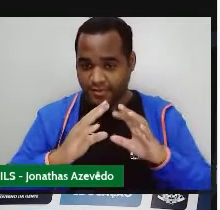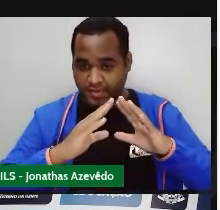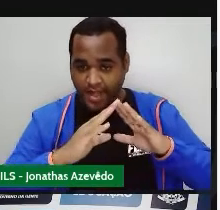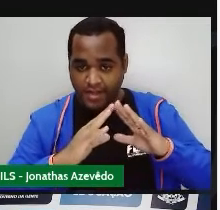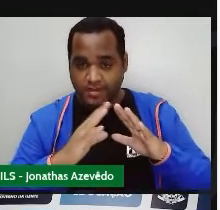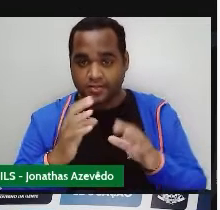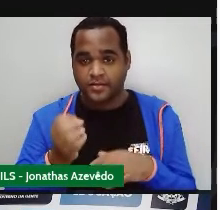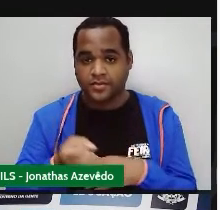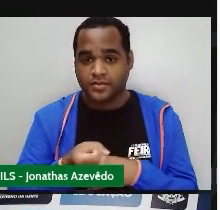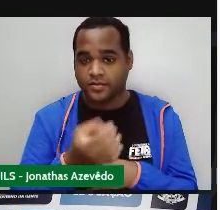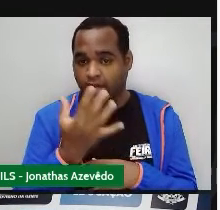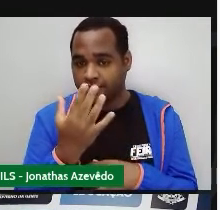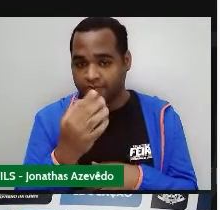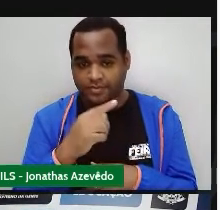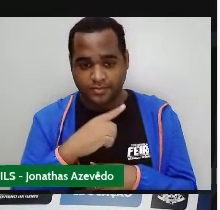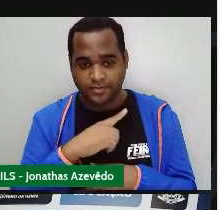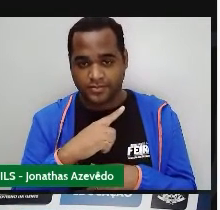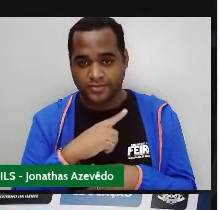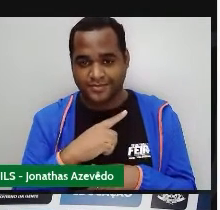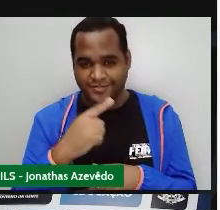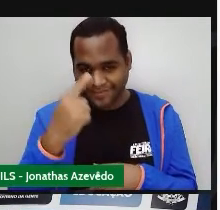a quantidade